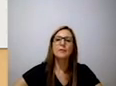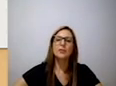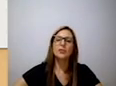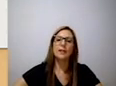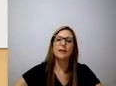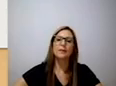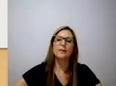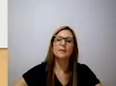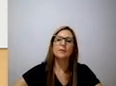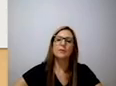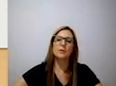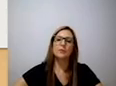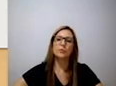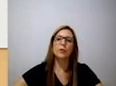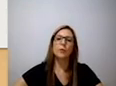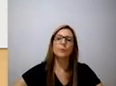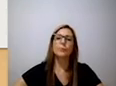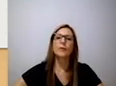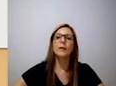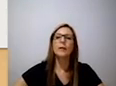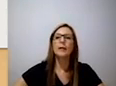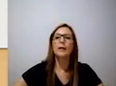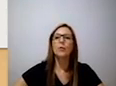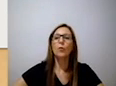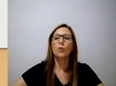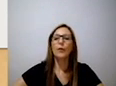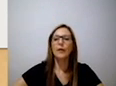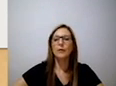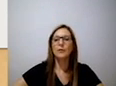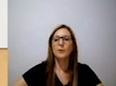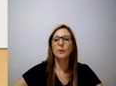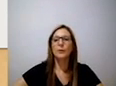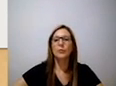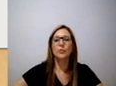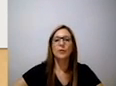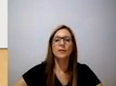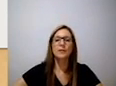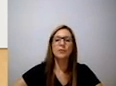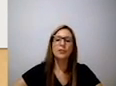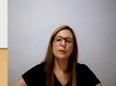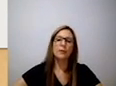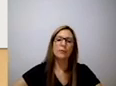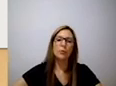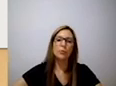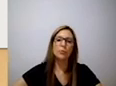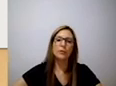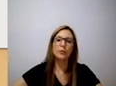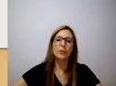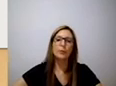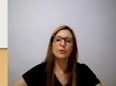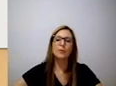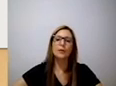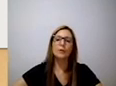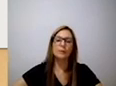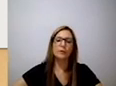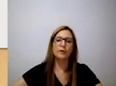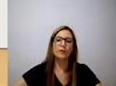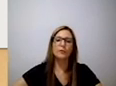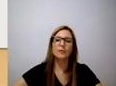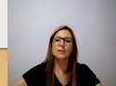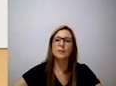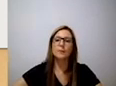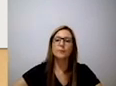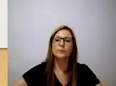mulher antes de cada relação sexual. Com ele, os espermatozoides não chegam ao útero, impossibilitando